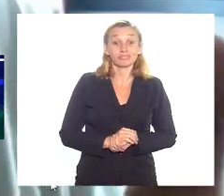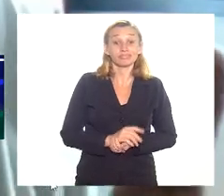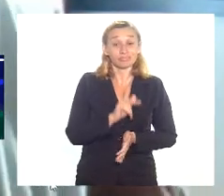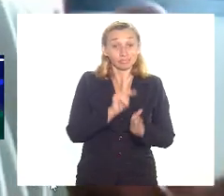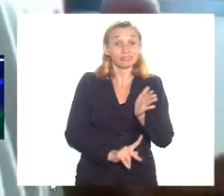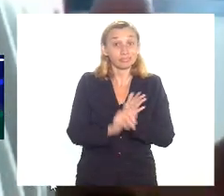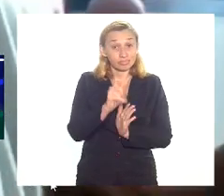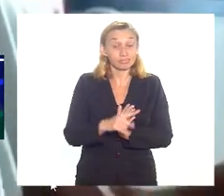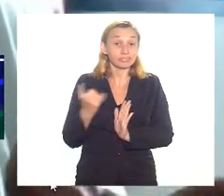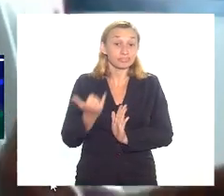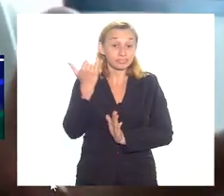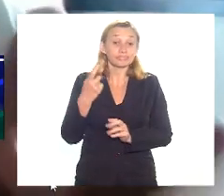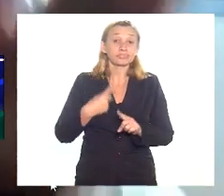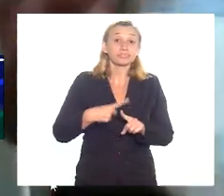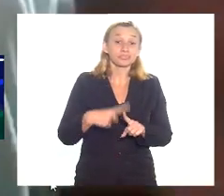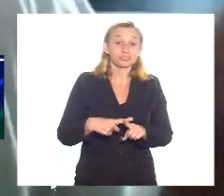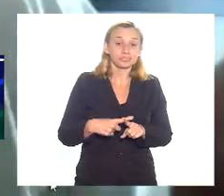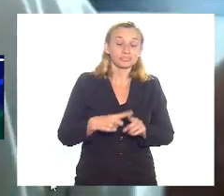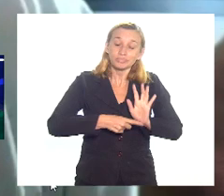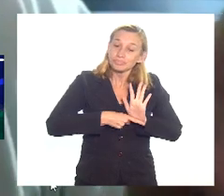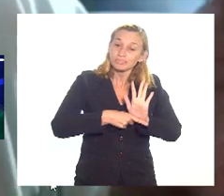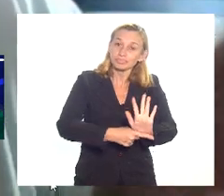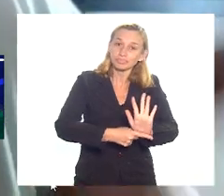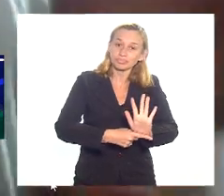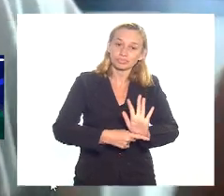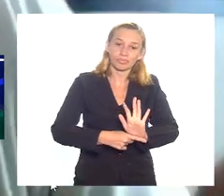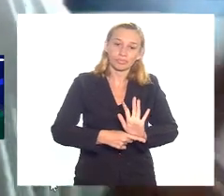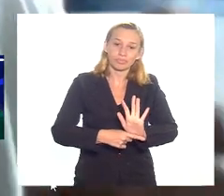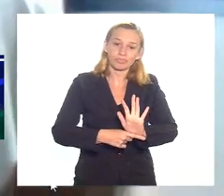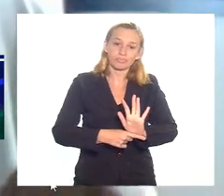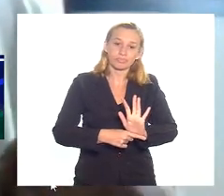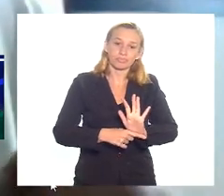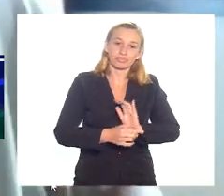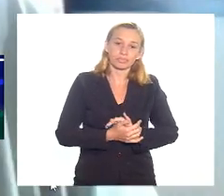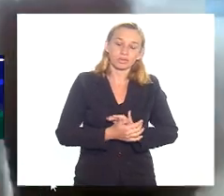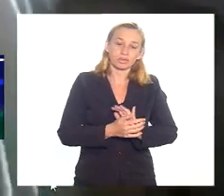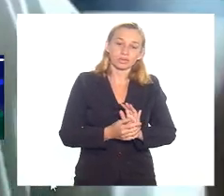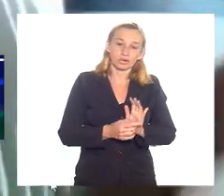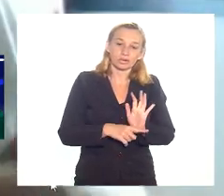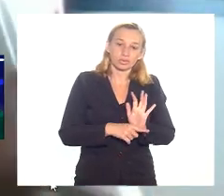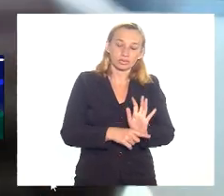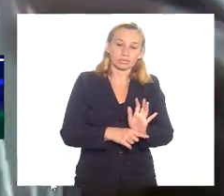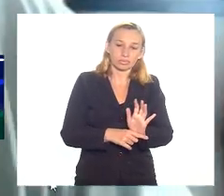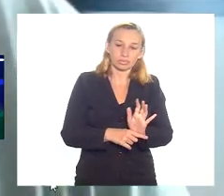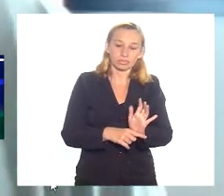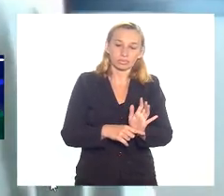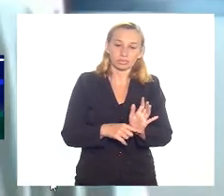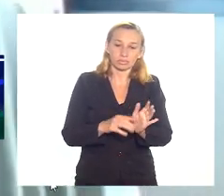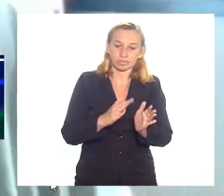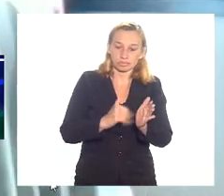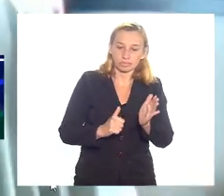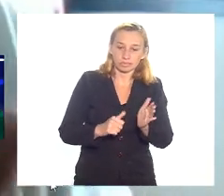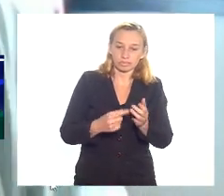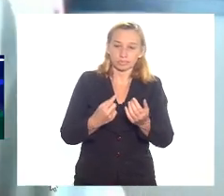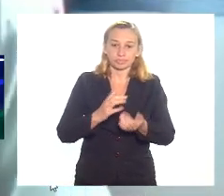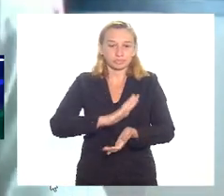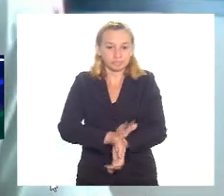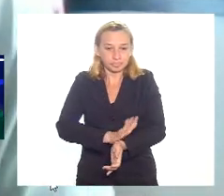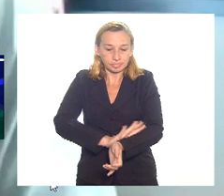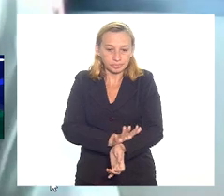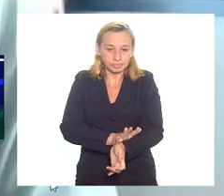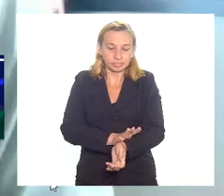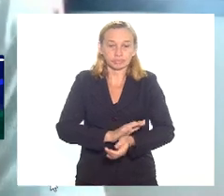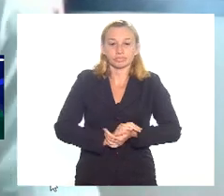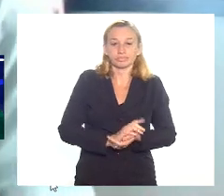muito importante porque ele vai ajudar a coibir o preconceito, o racismo, a LGBTfobia. Como